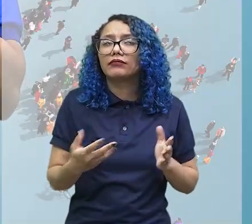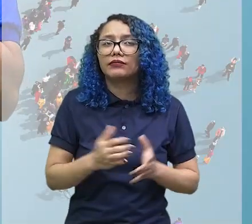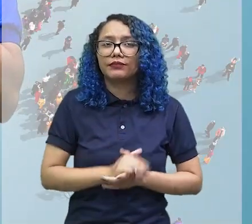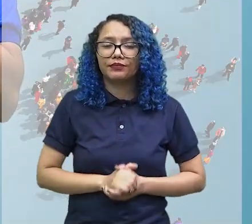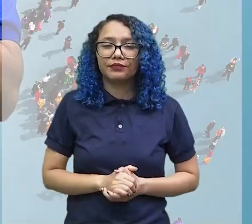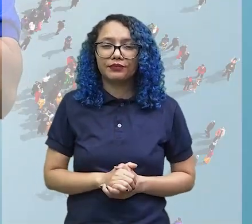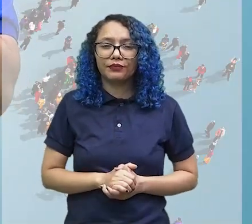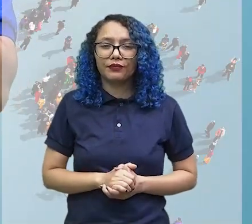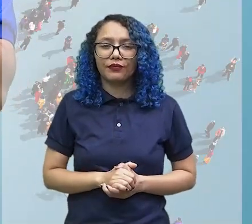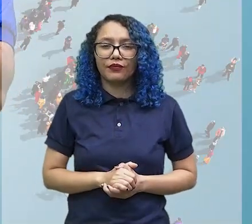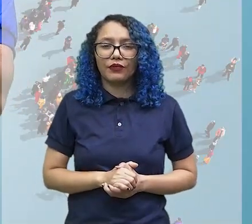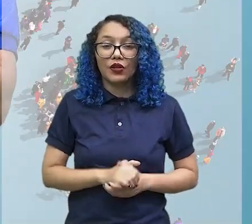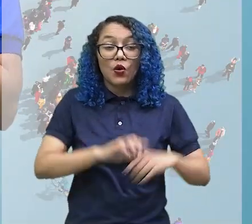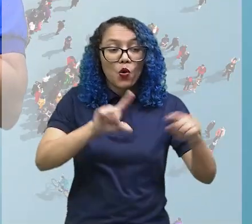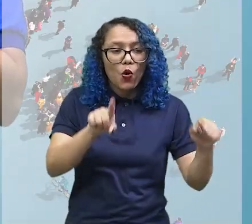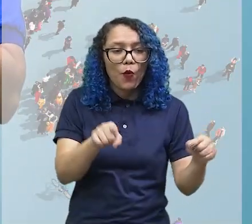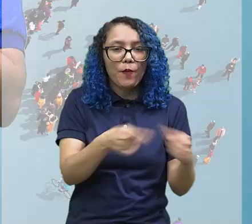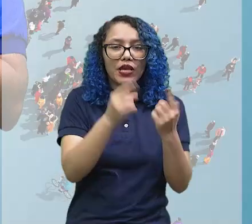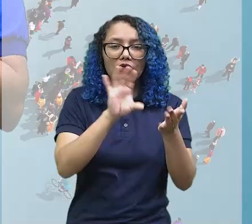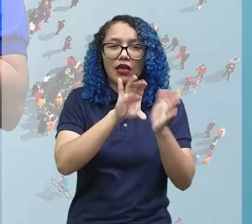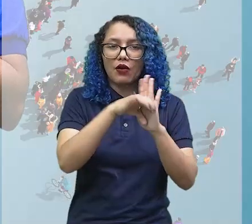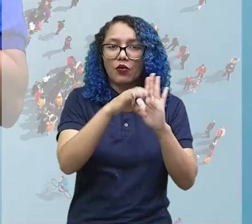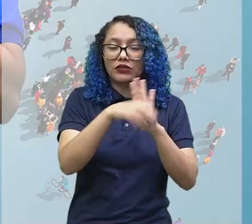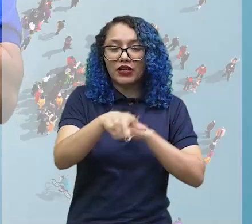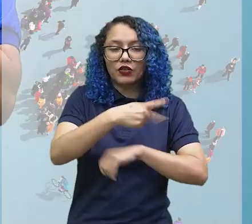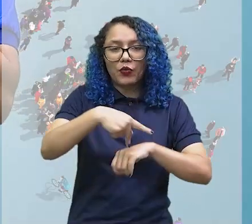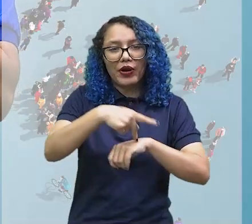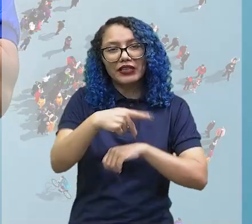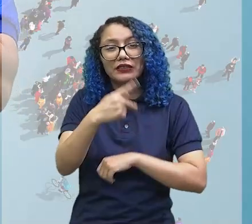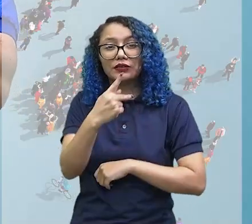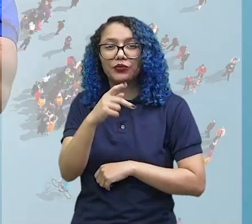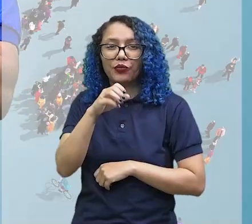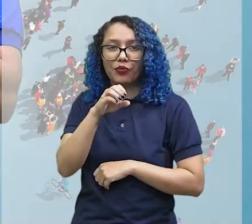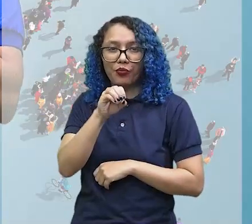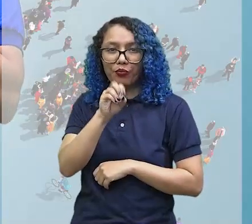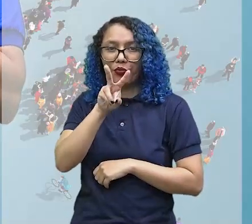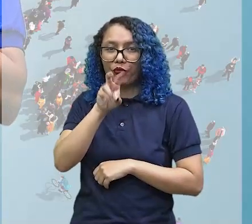né, um local, um país